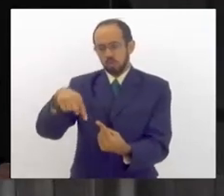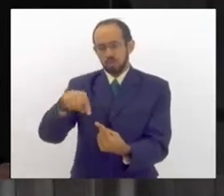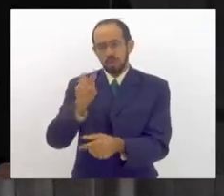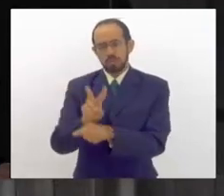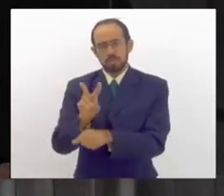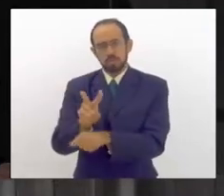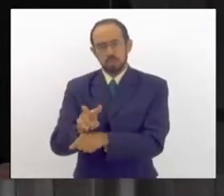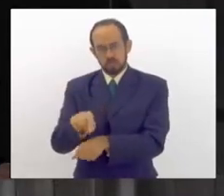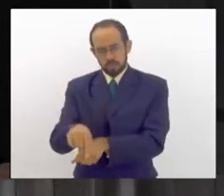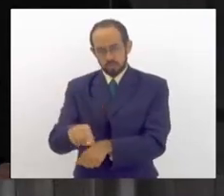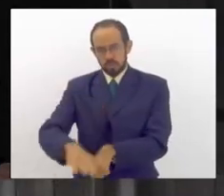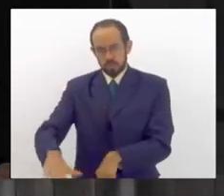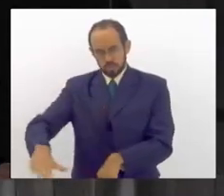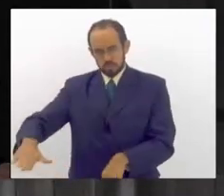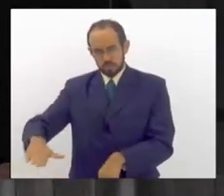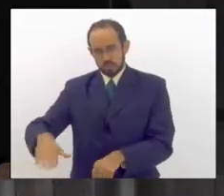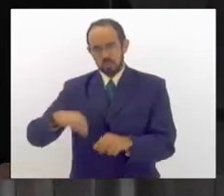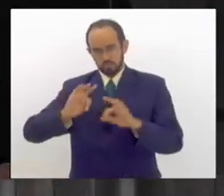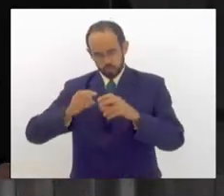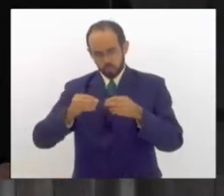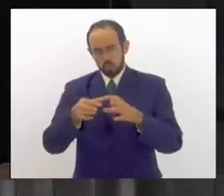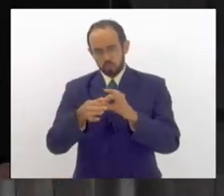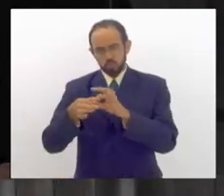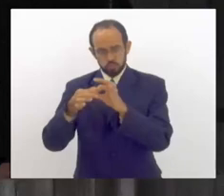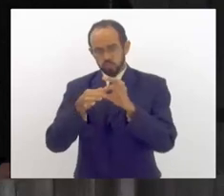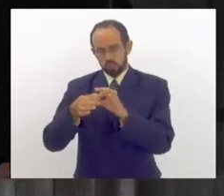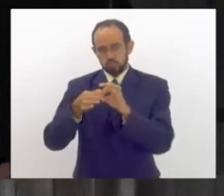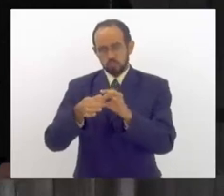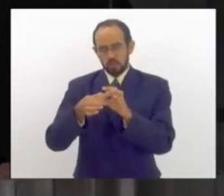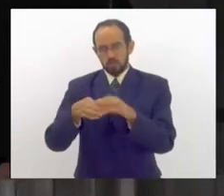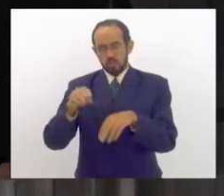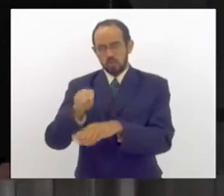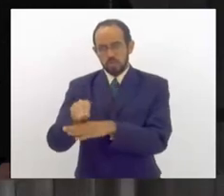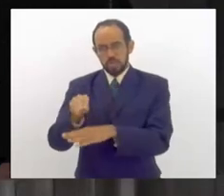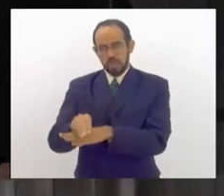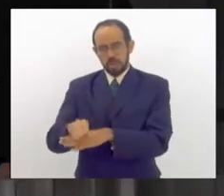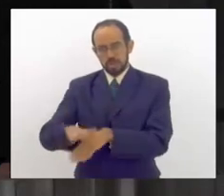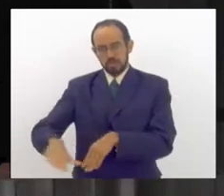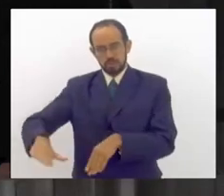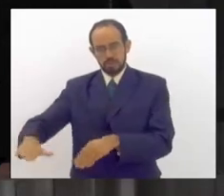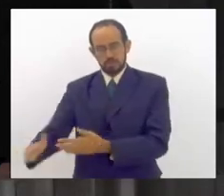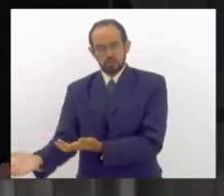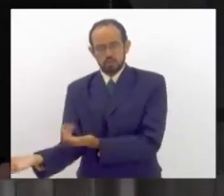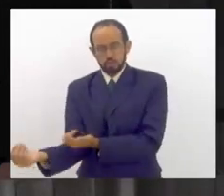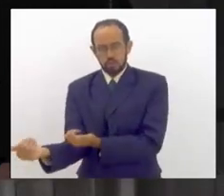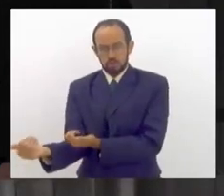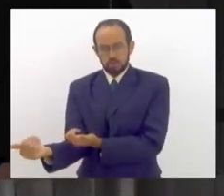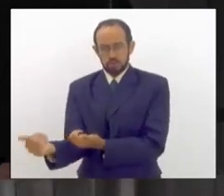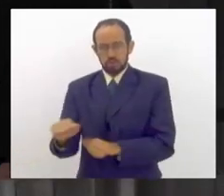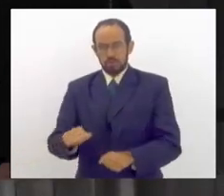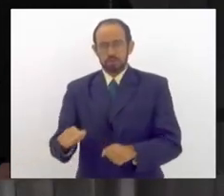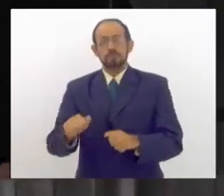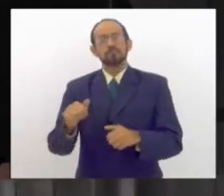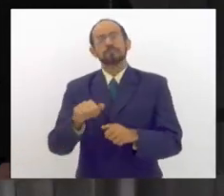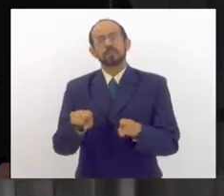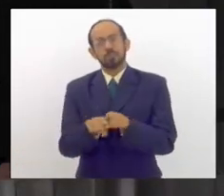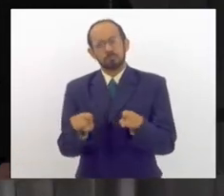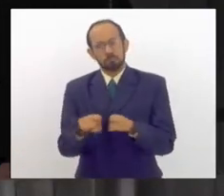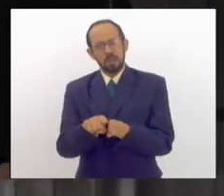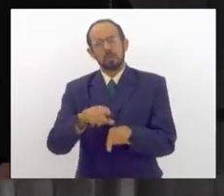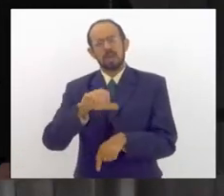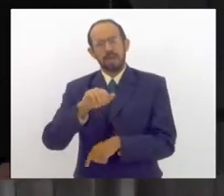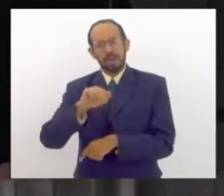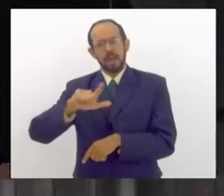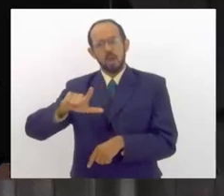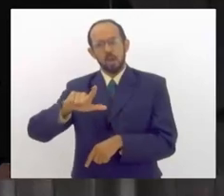protegida. Vamos cuidar todo mundo junto, vamos cuidar das nossas crianças, dos adolescentes. Os canais de denúncia também, vamos